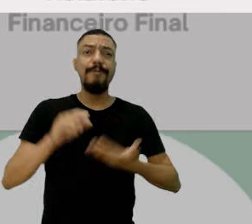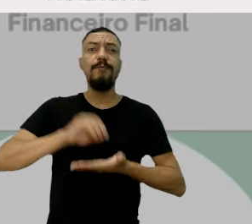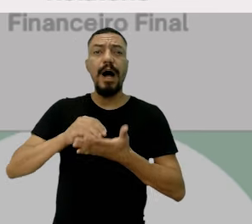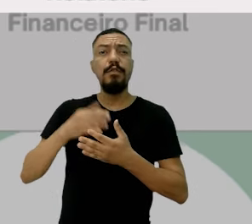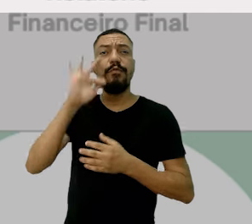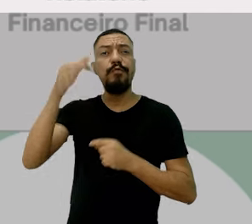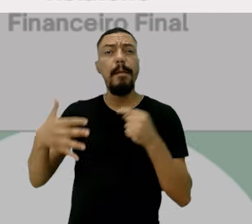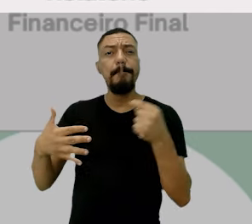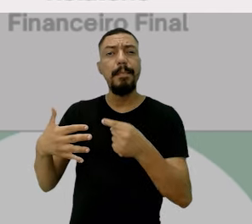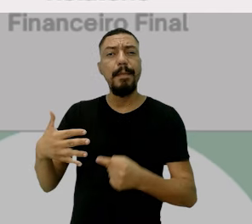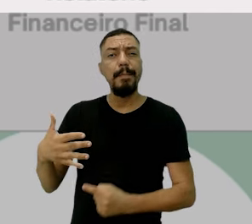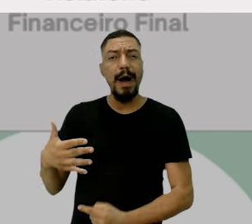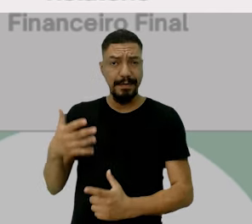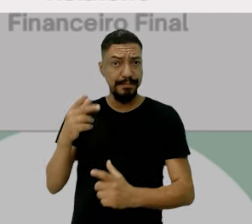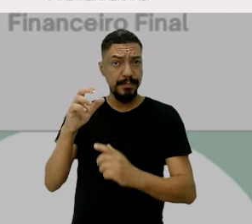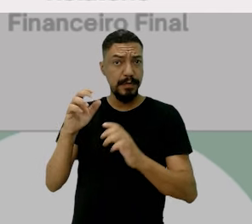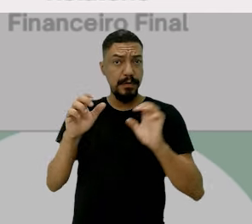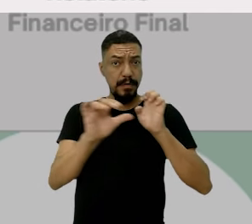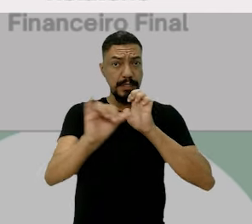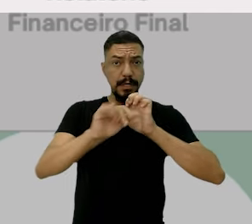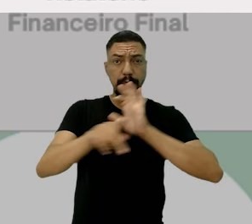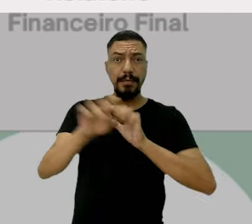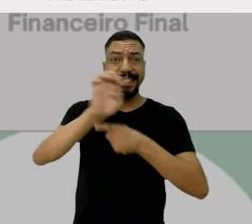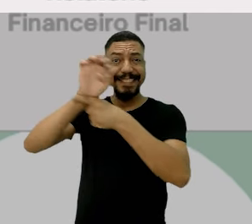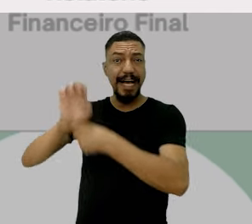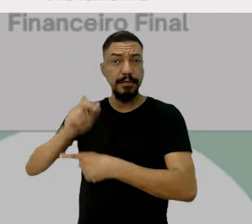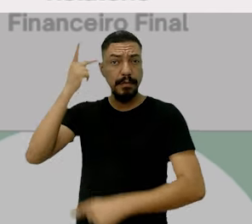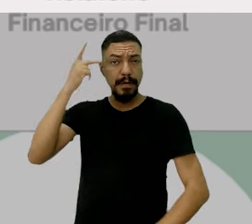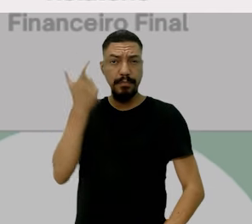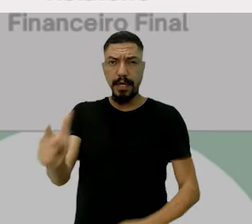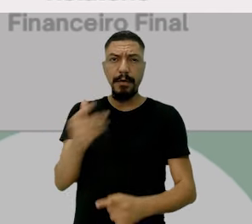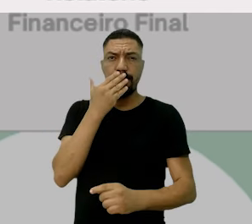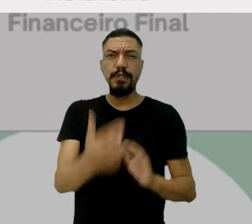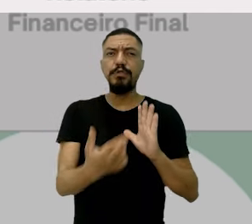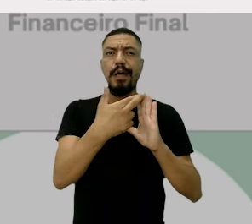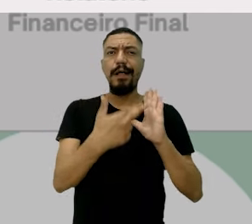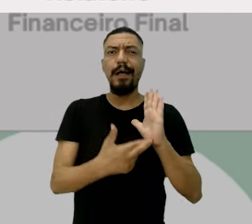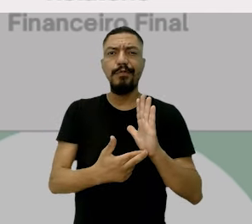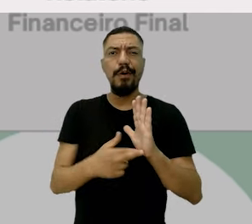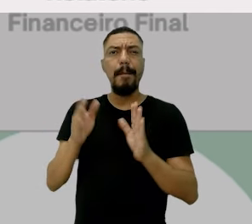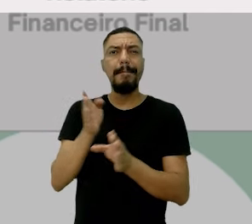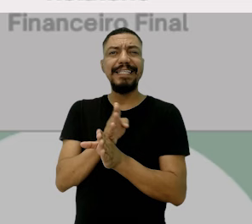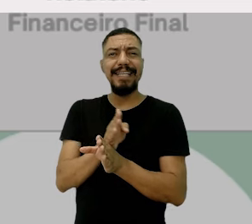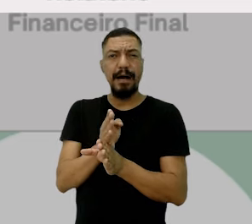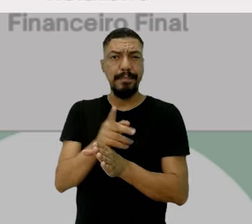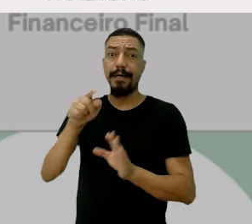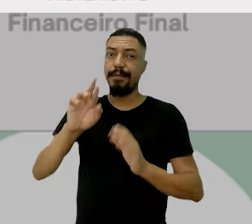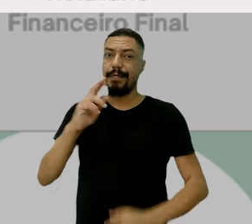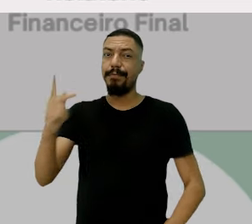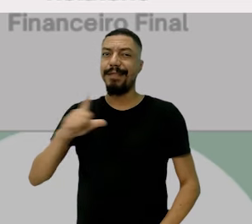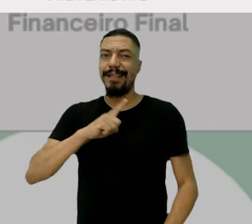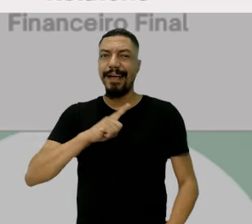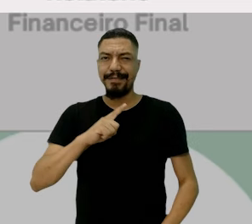por fazer. Os editais do Estado não têm esse relatório parcial, mas alguns editais têm, como o caso de Ribeirão. O